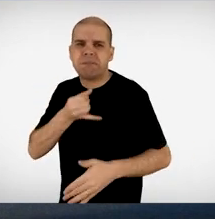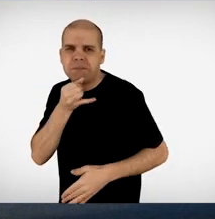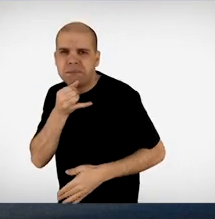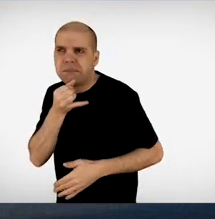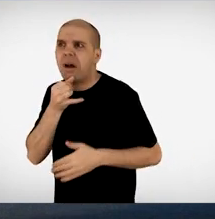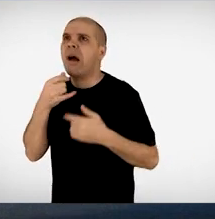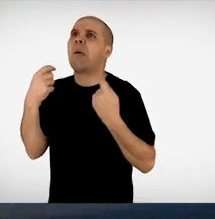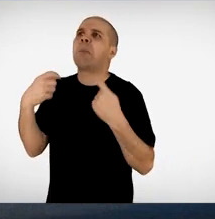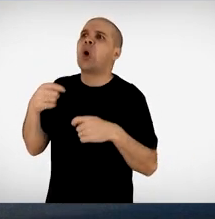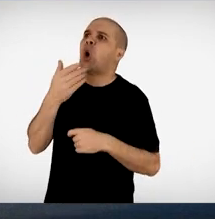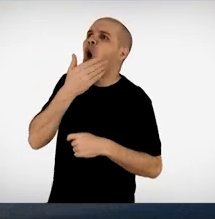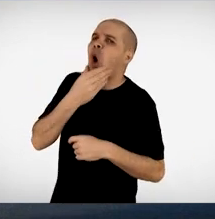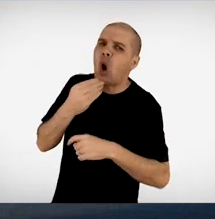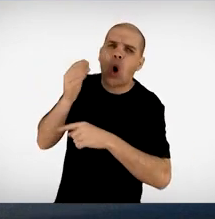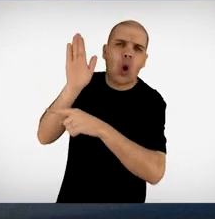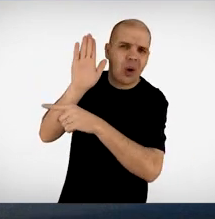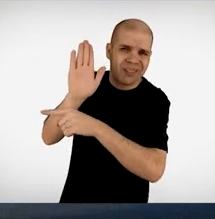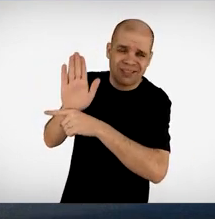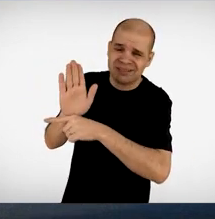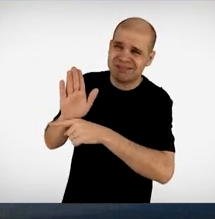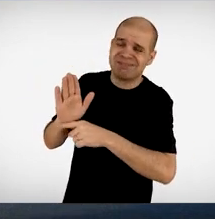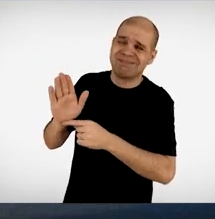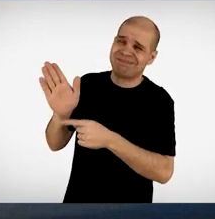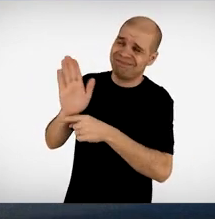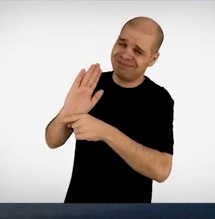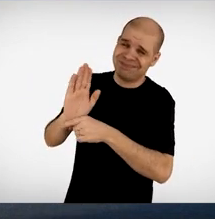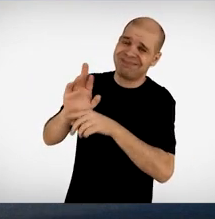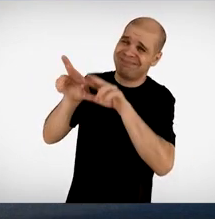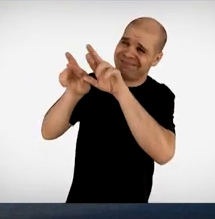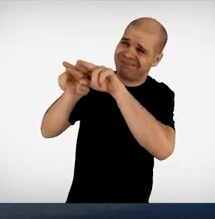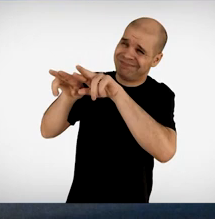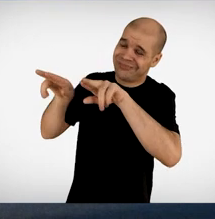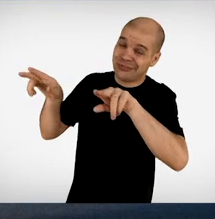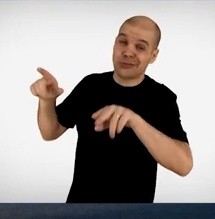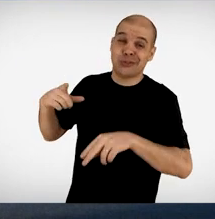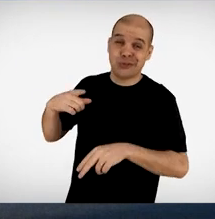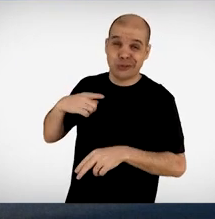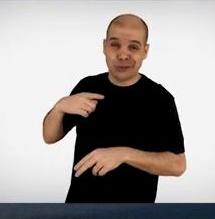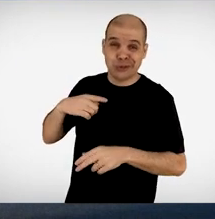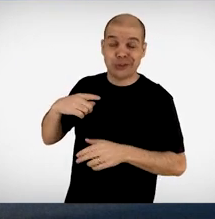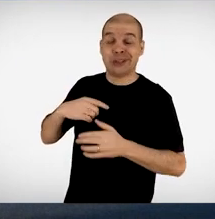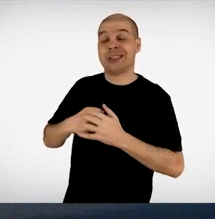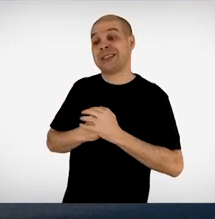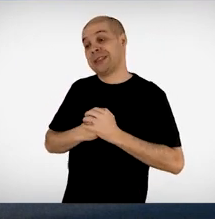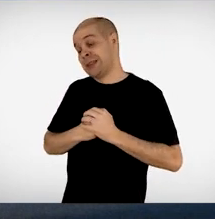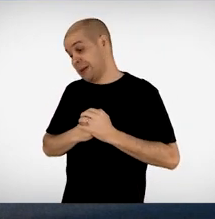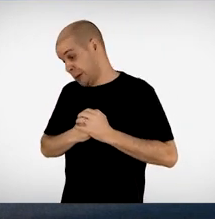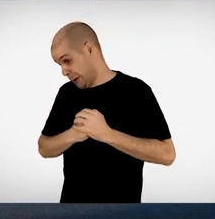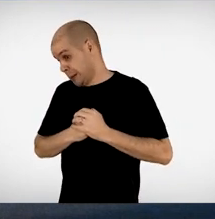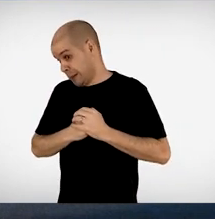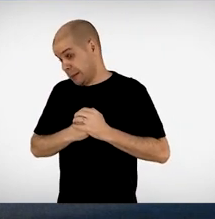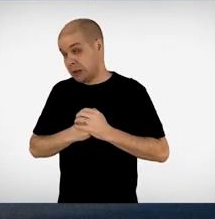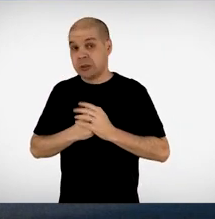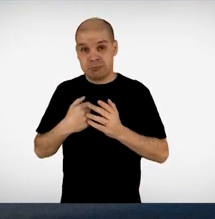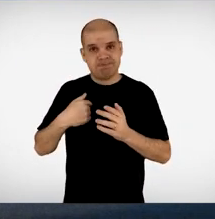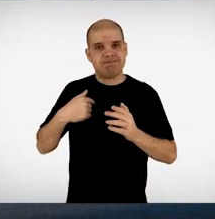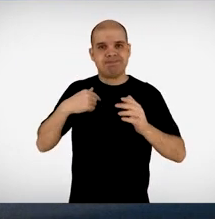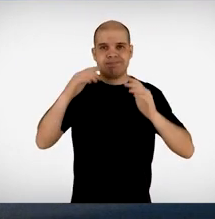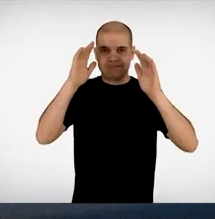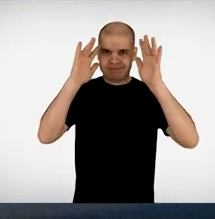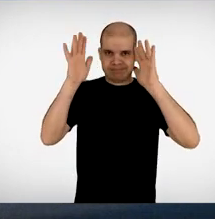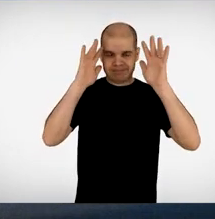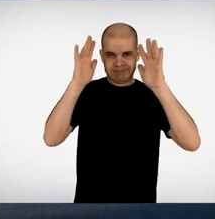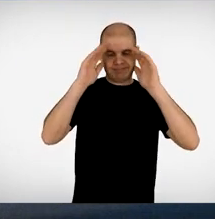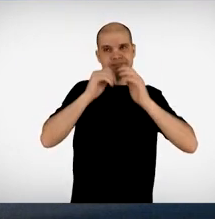vezes... Pode parecer... A gente tem uma... Eu venho de uma criação dos meus pais que eles